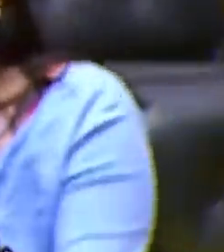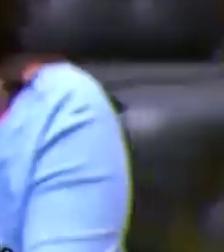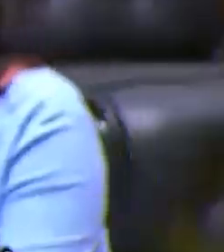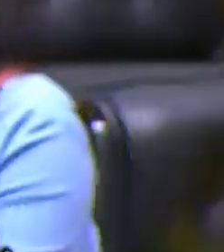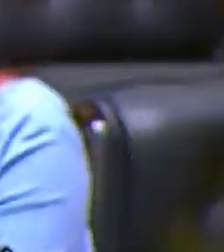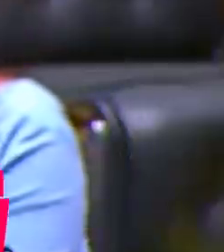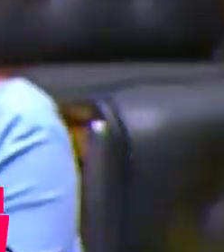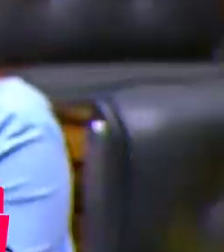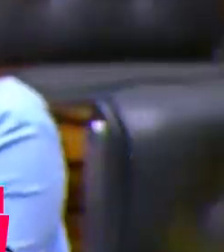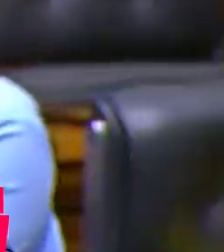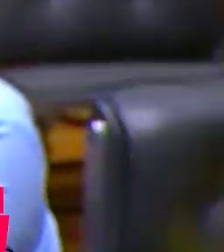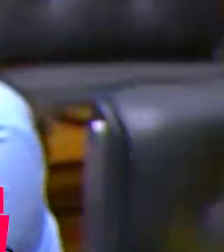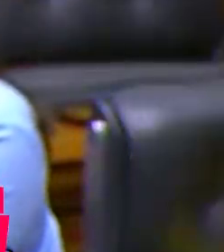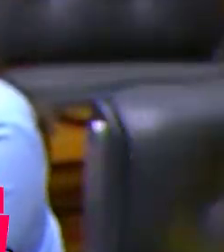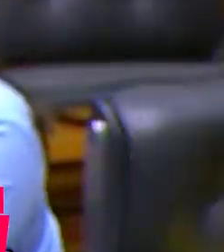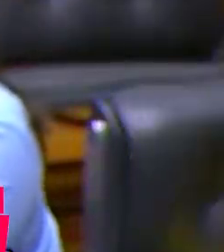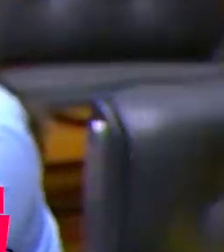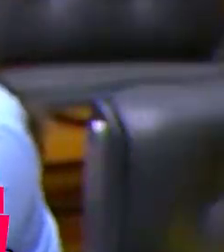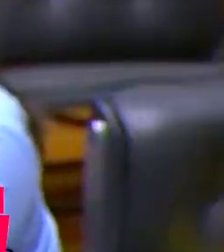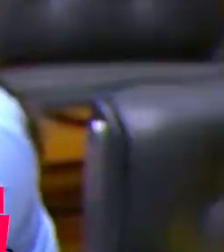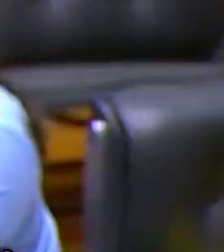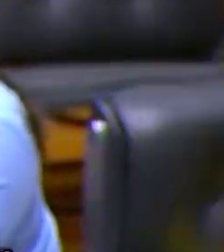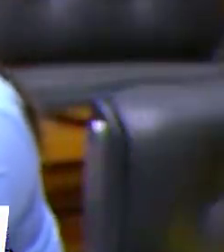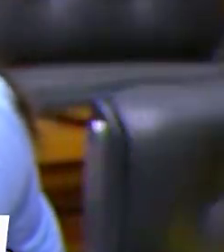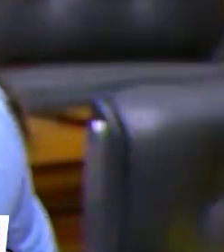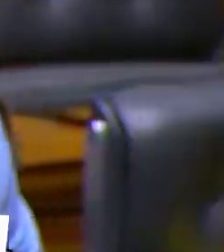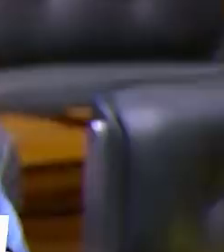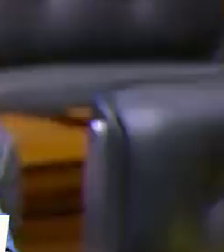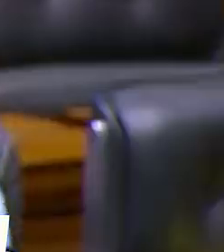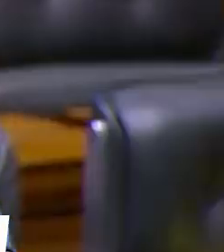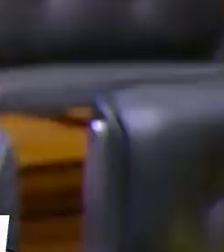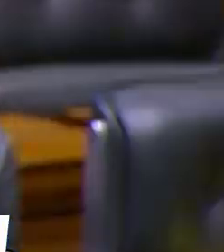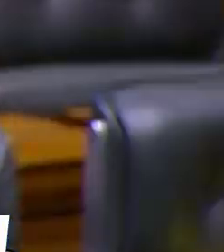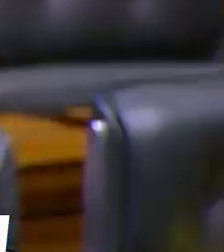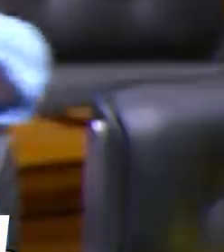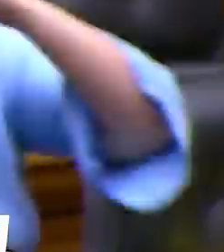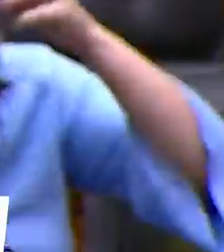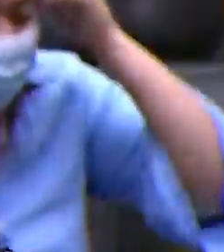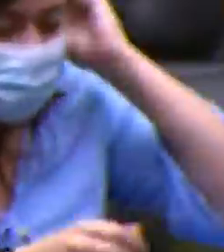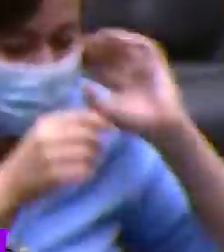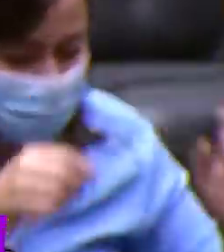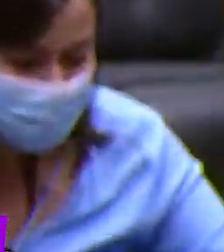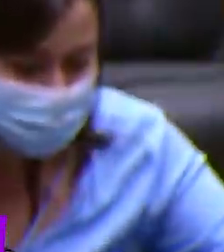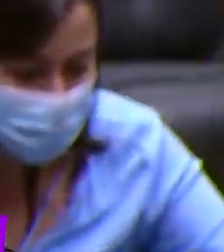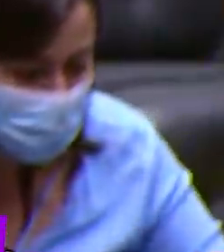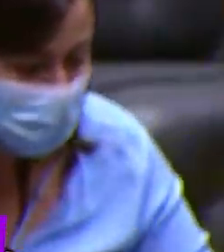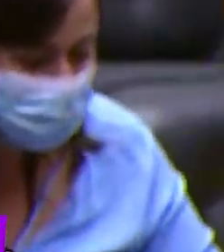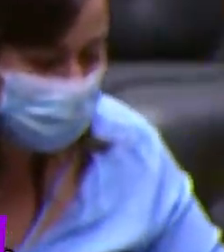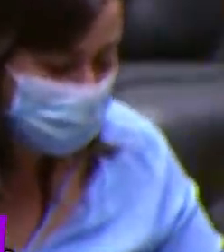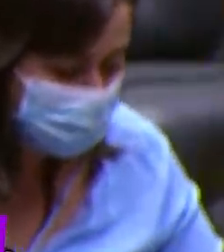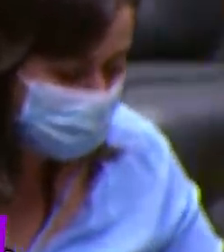de quitação trabalhista, do comprovante de pagamento de FGTS, de certidão negativa de débito com a União e de pagamento de